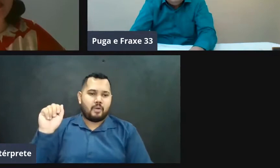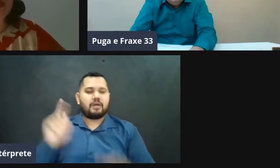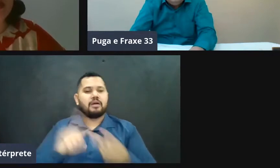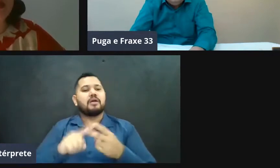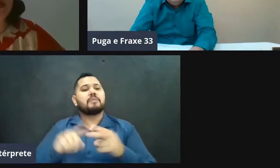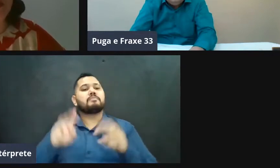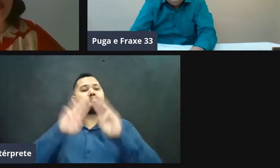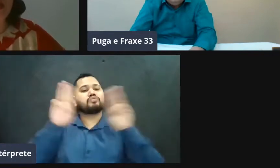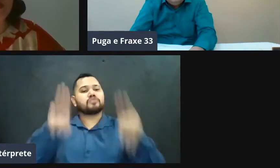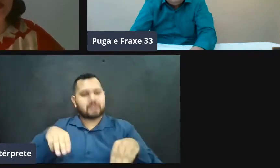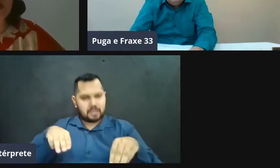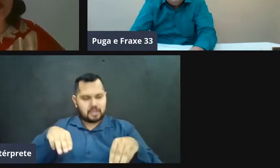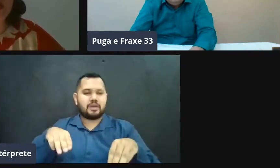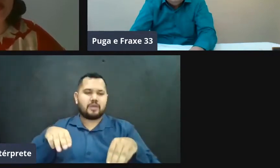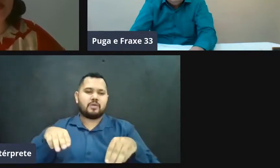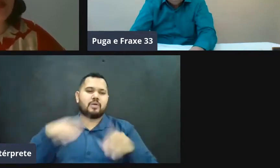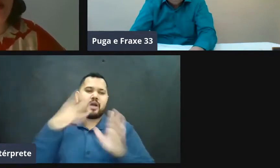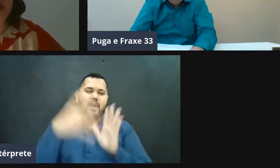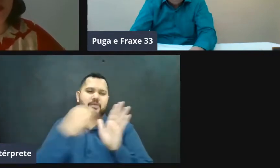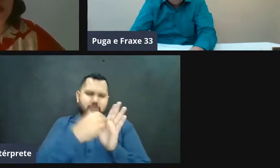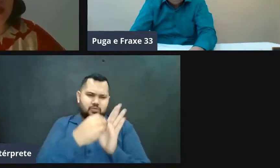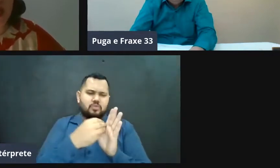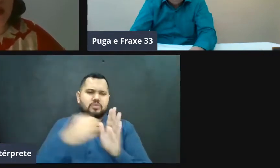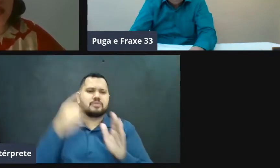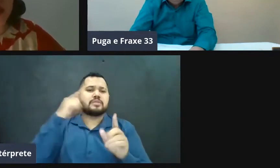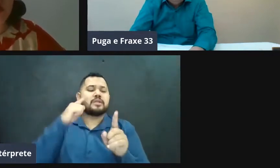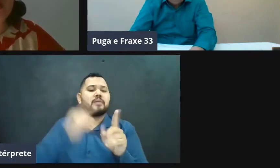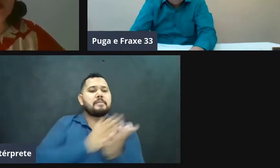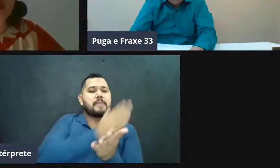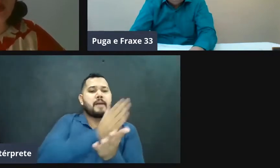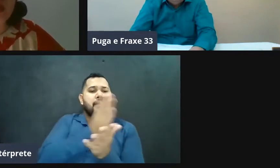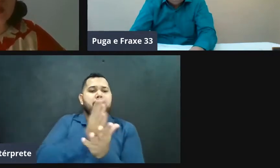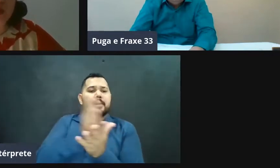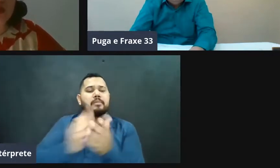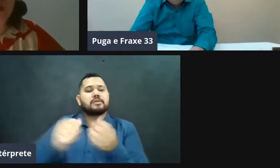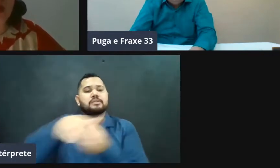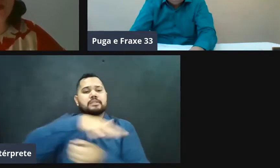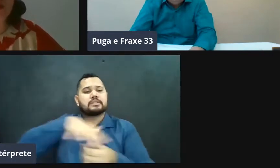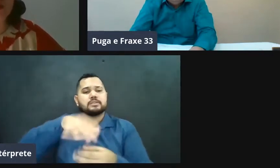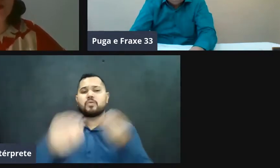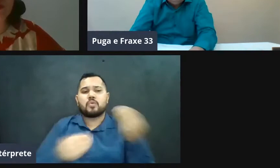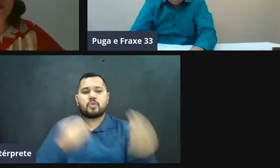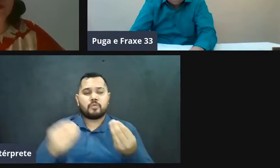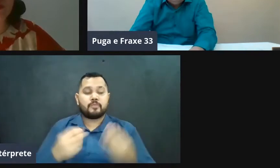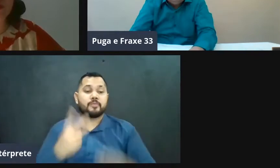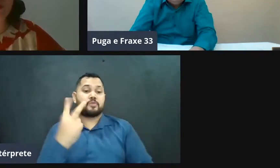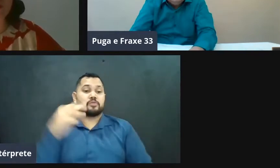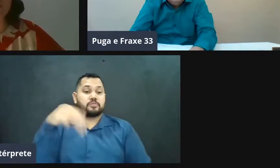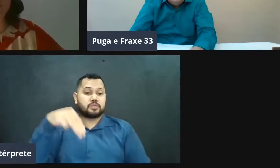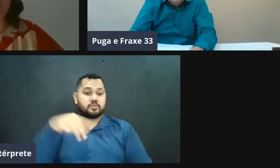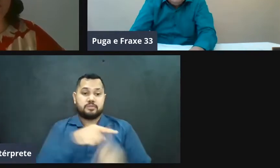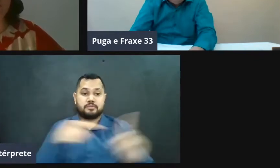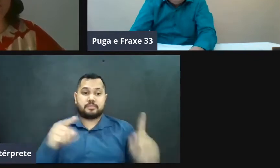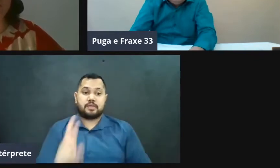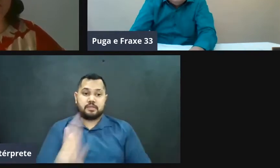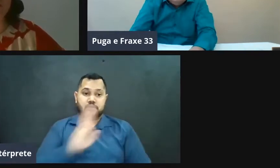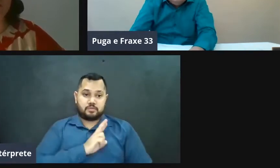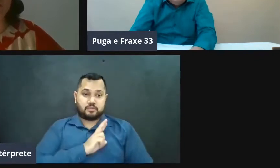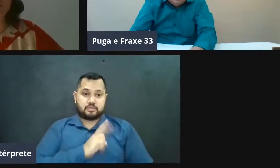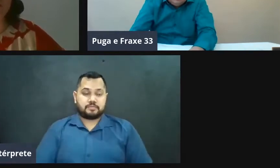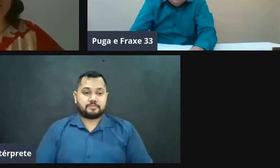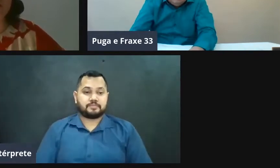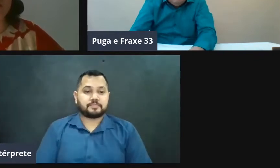e expandir as atividades extensionistas da universidade? O senhor tem 2 minutos e meio. A